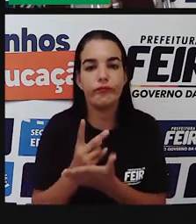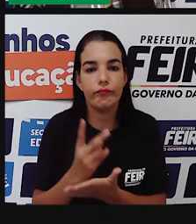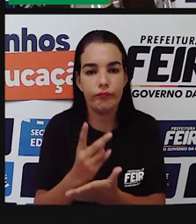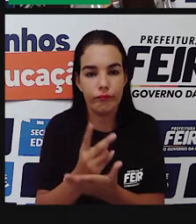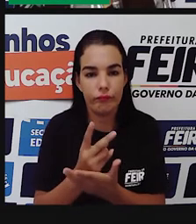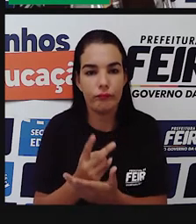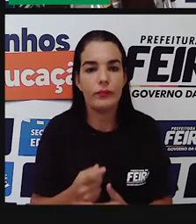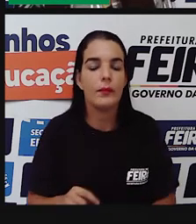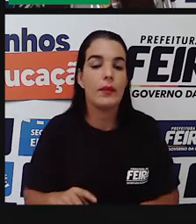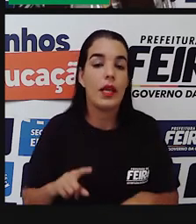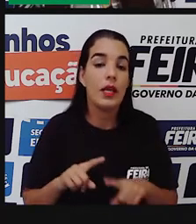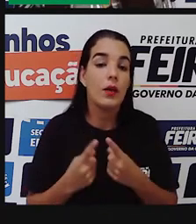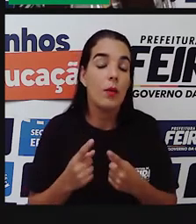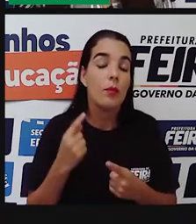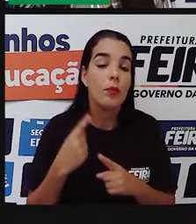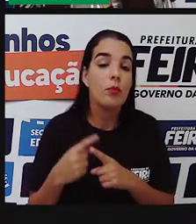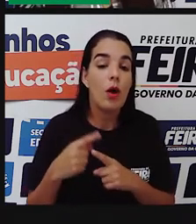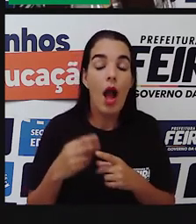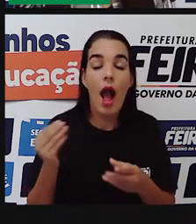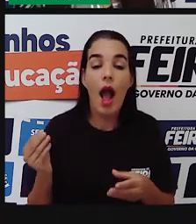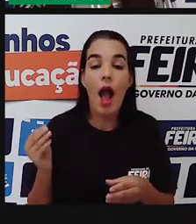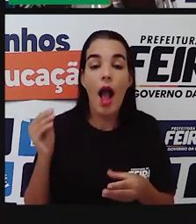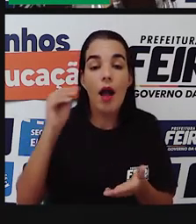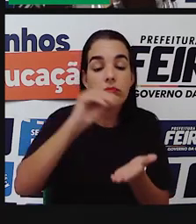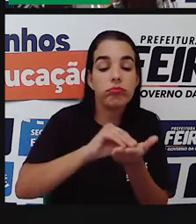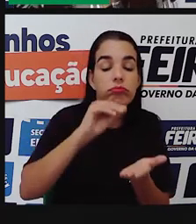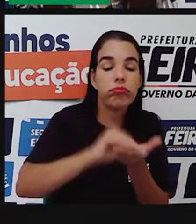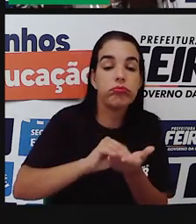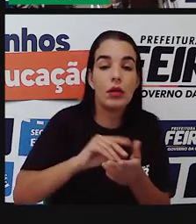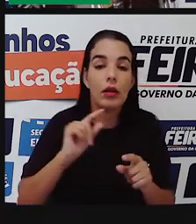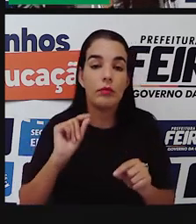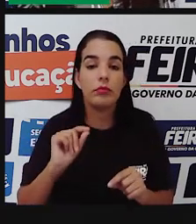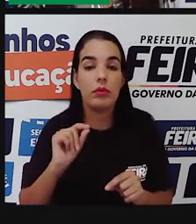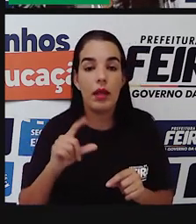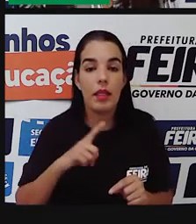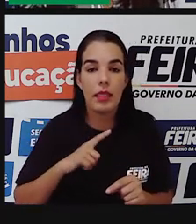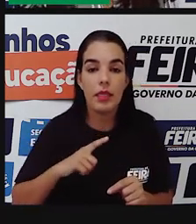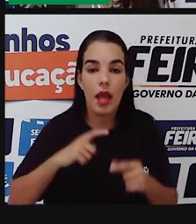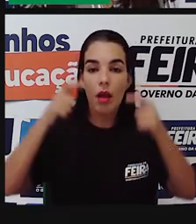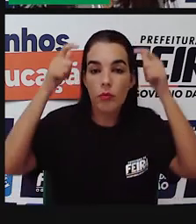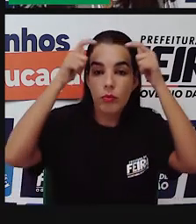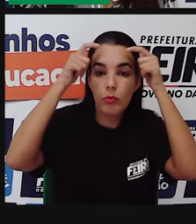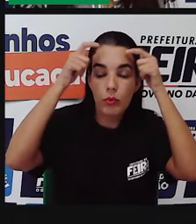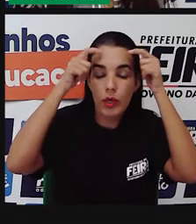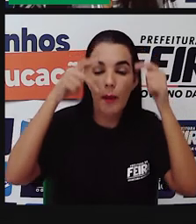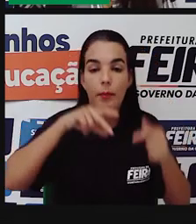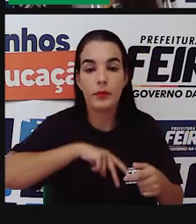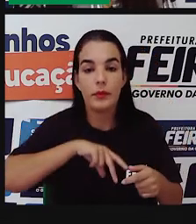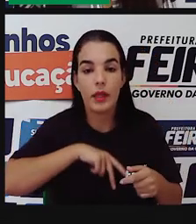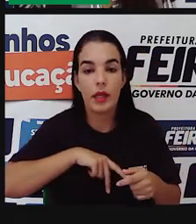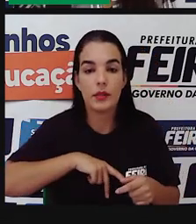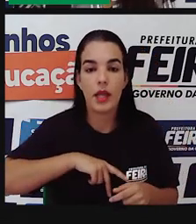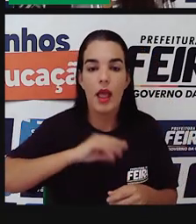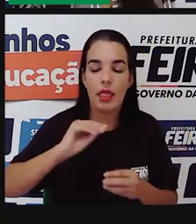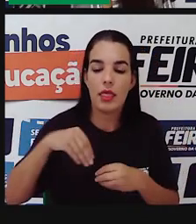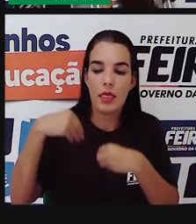revolta, foi a intervenção da coroa portuguesa, que nomeou outro governador para